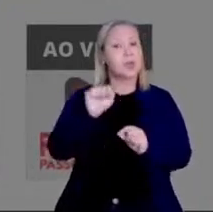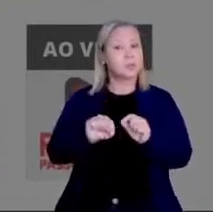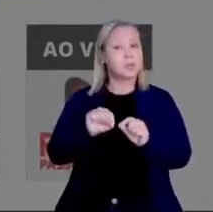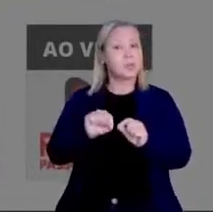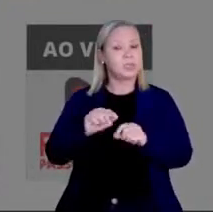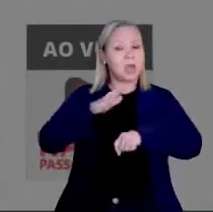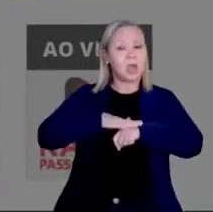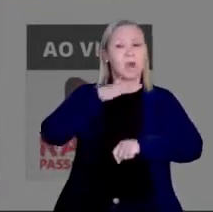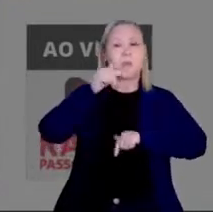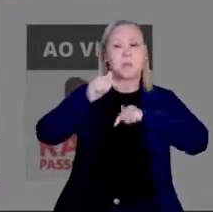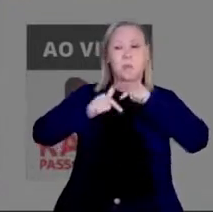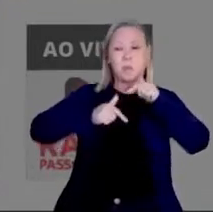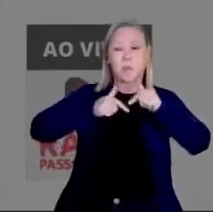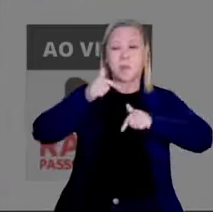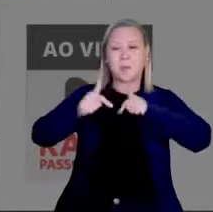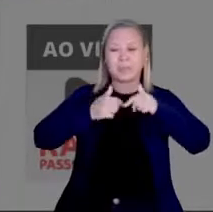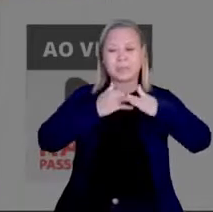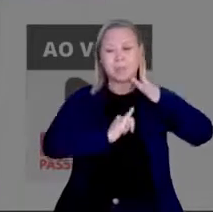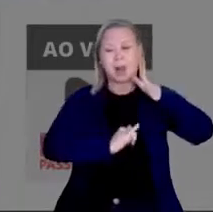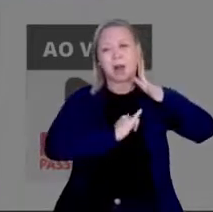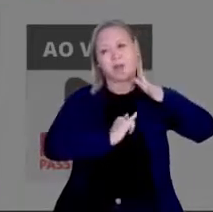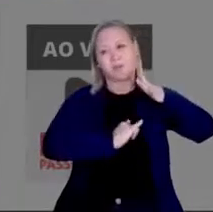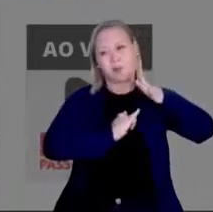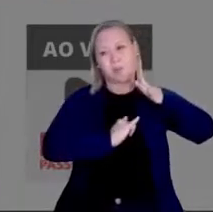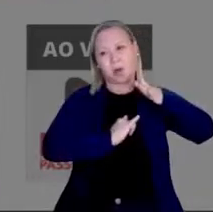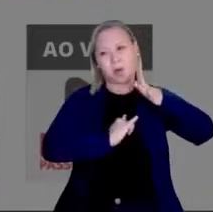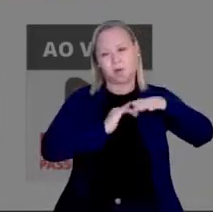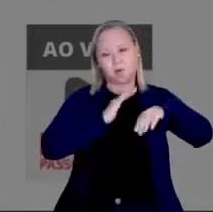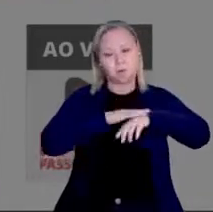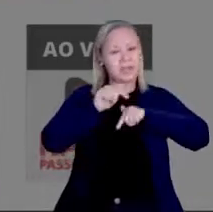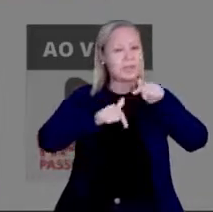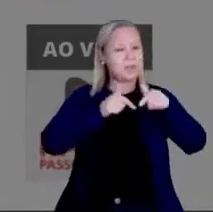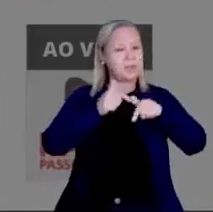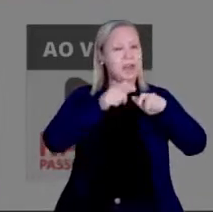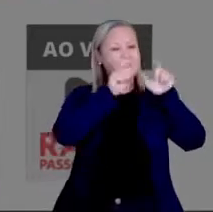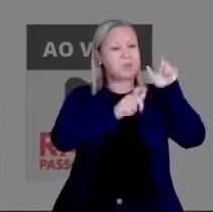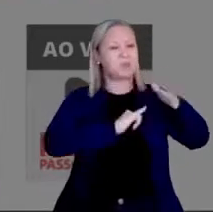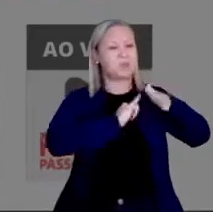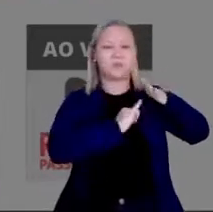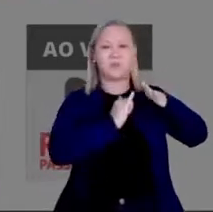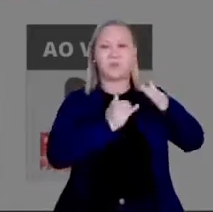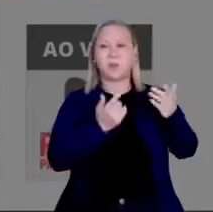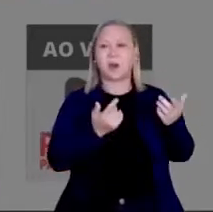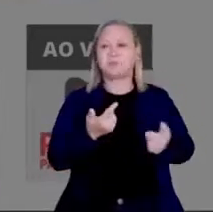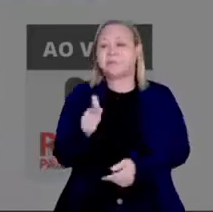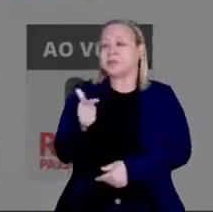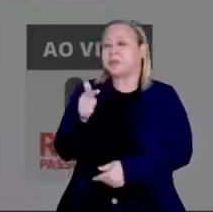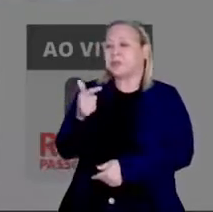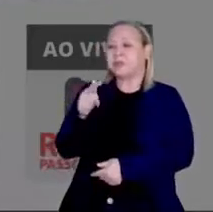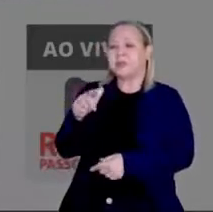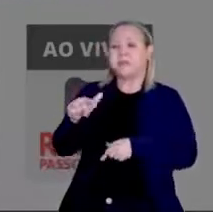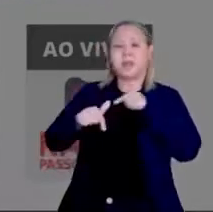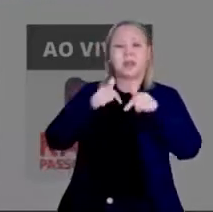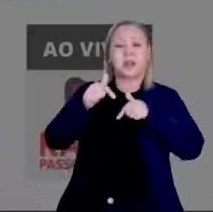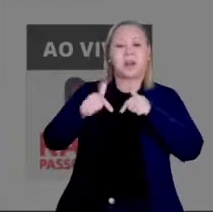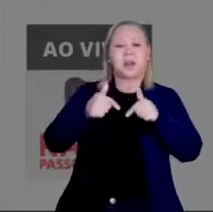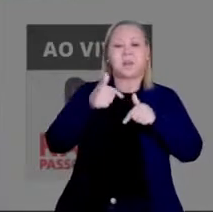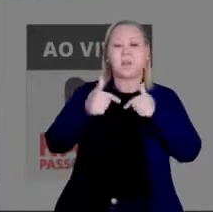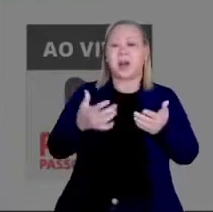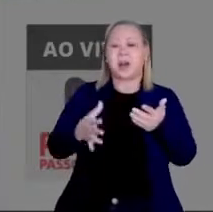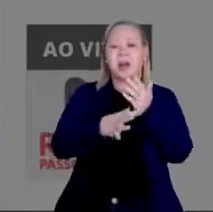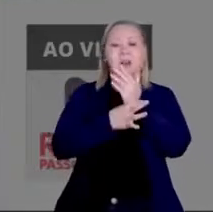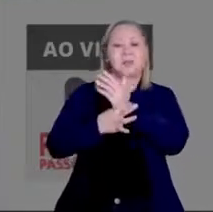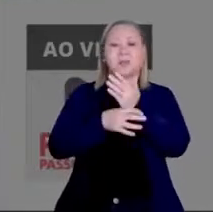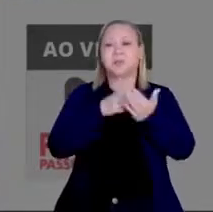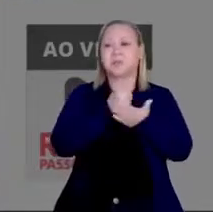esse volume de chuvas? Mas eu quero tocar num ponto, gostaria que o senhor também comentasse, porque a cota é fundamental, o senhor já falou isso, para